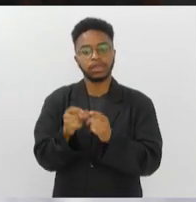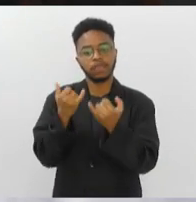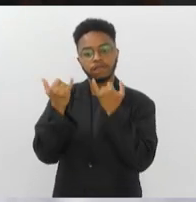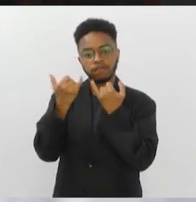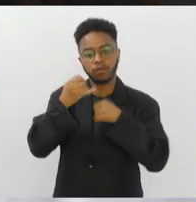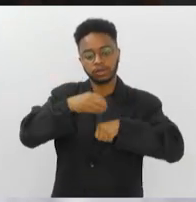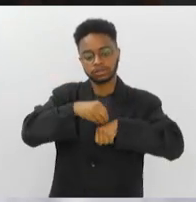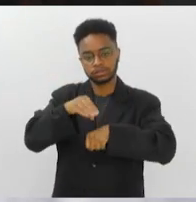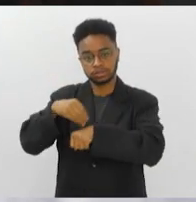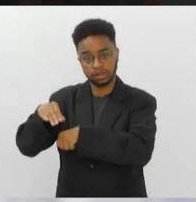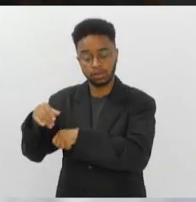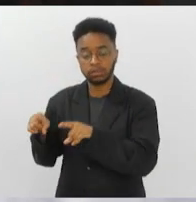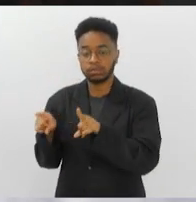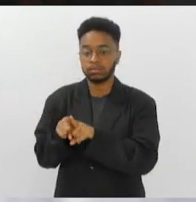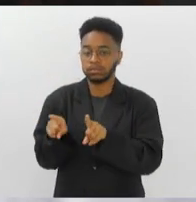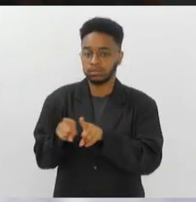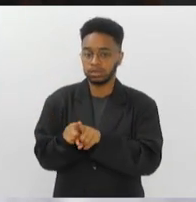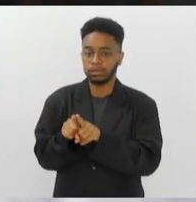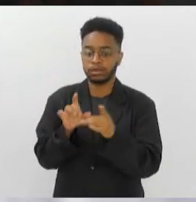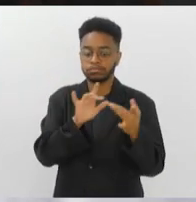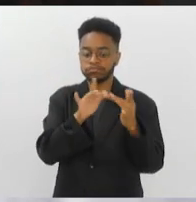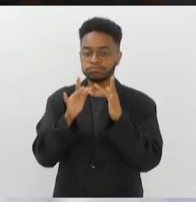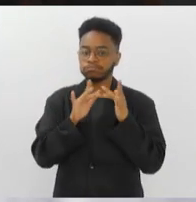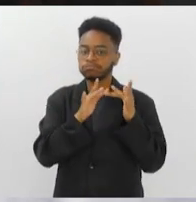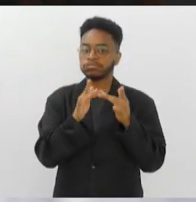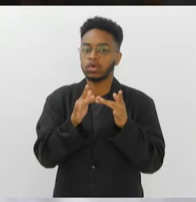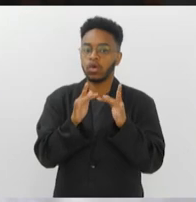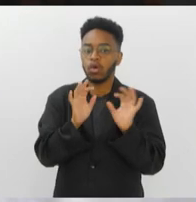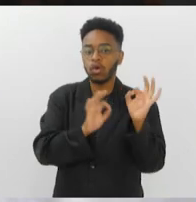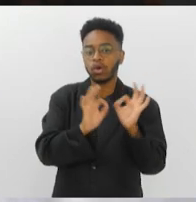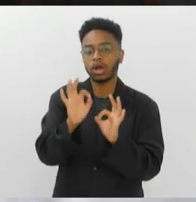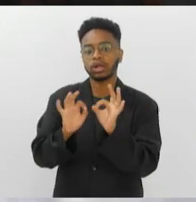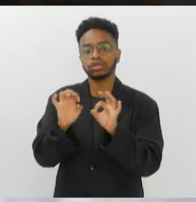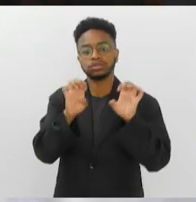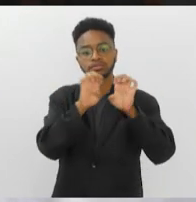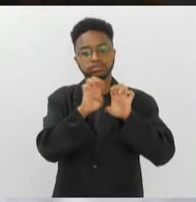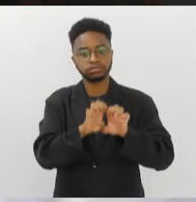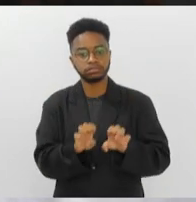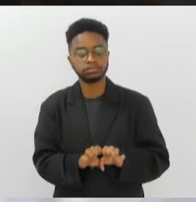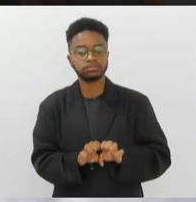informação, quanto também articulando e estruturando